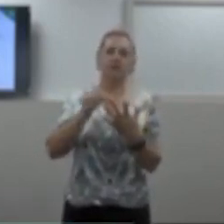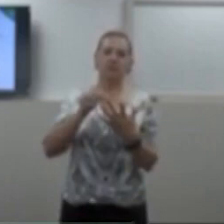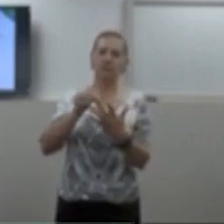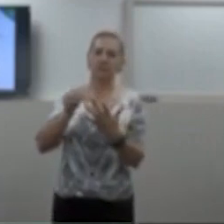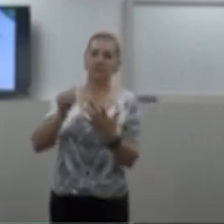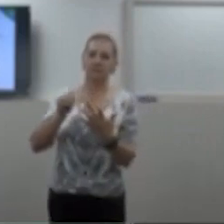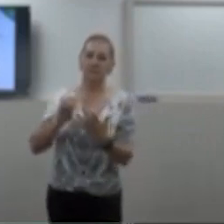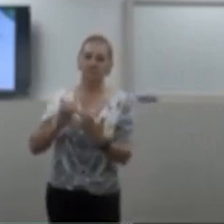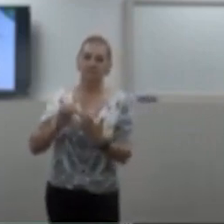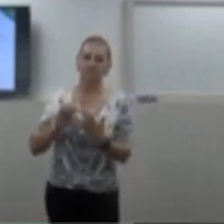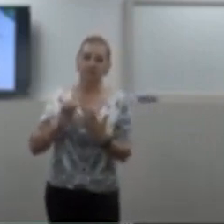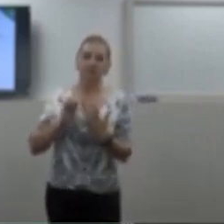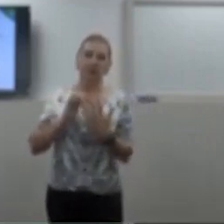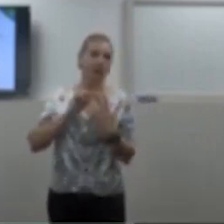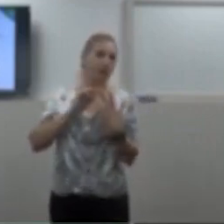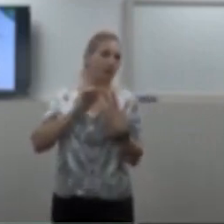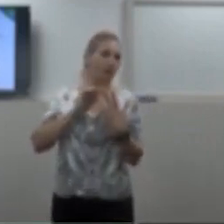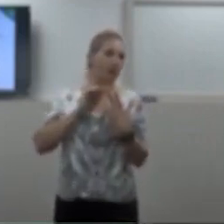tomate,